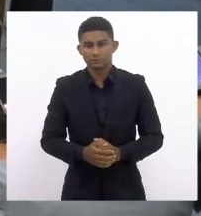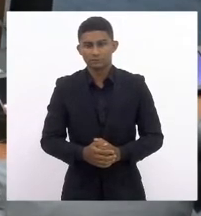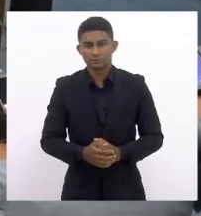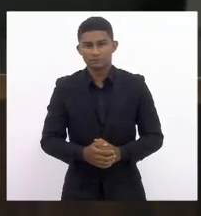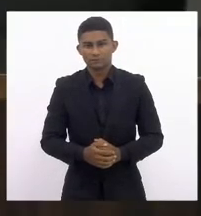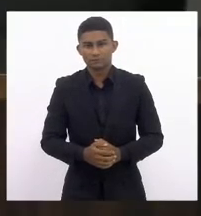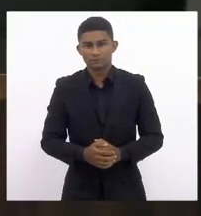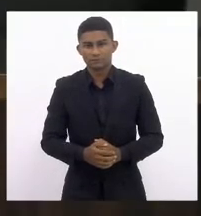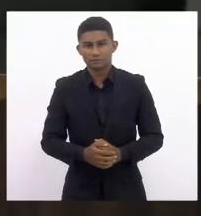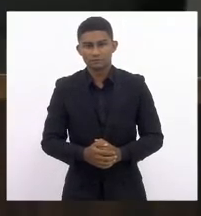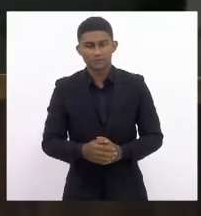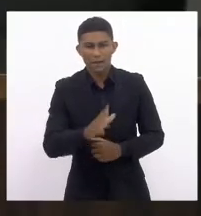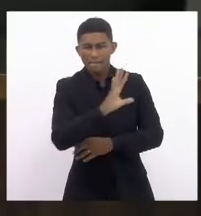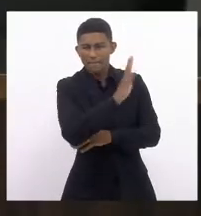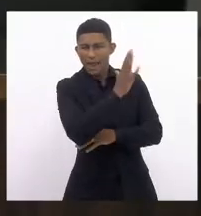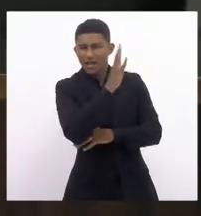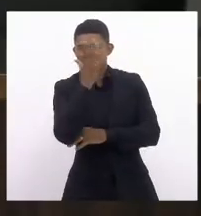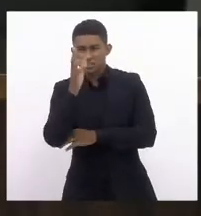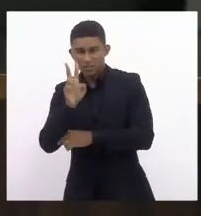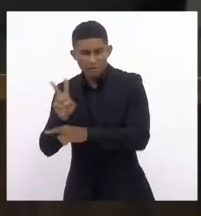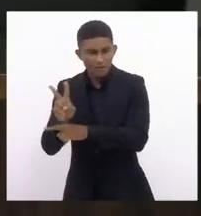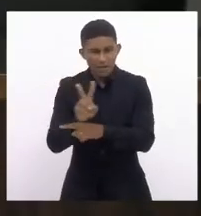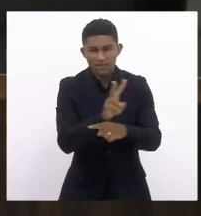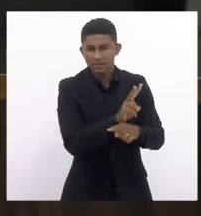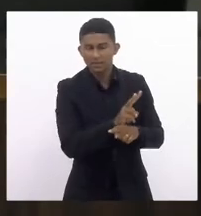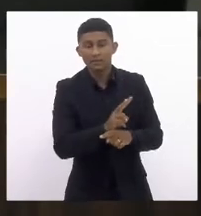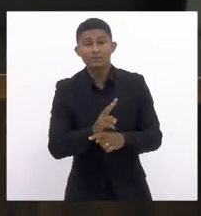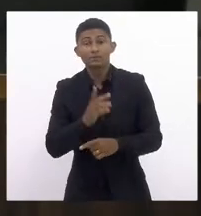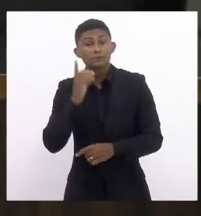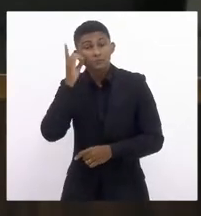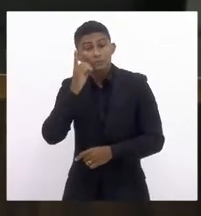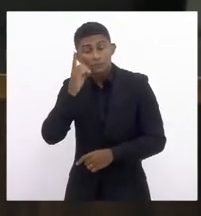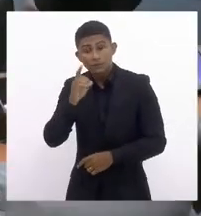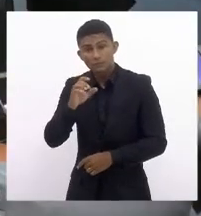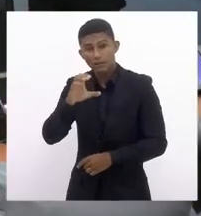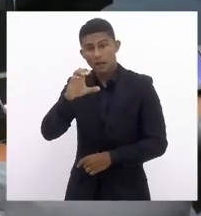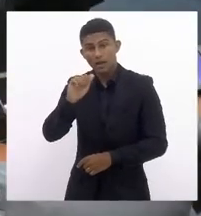Em defesa do meio ambiente, deputado Carlos Mink.